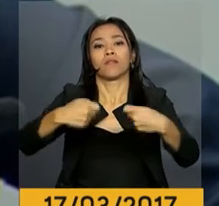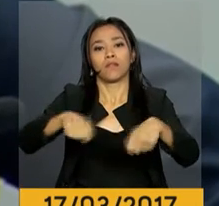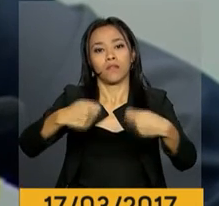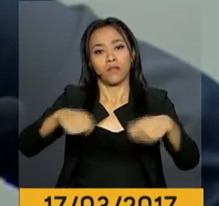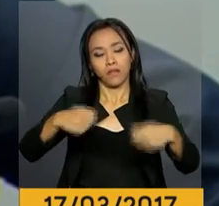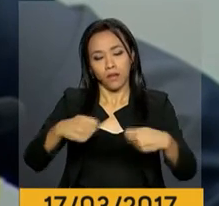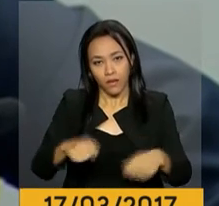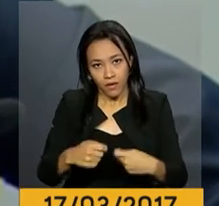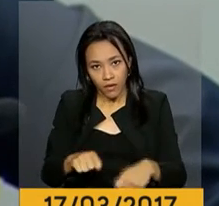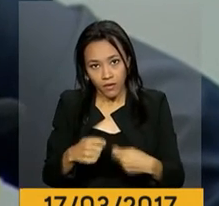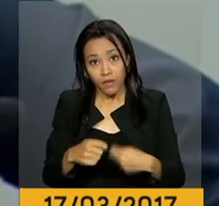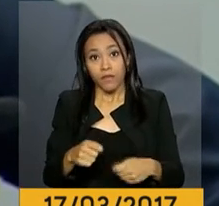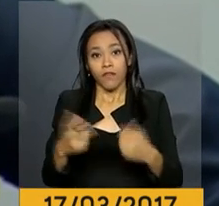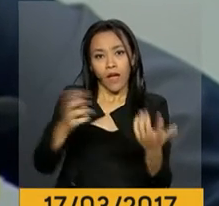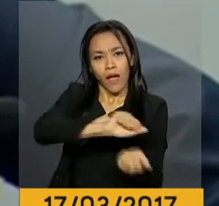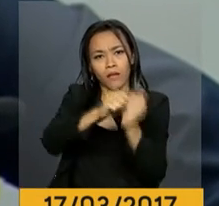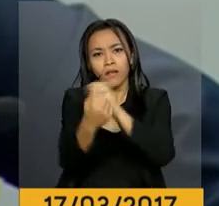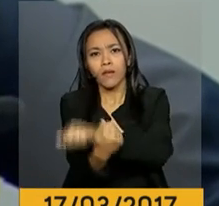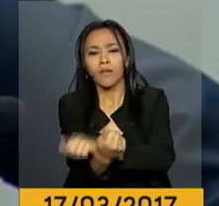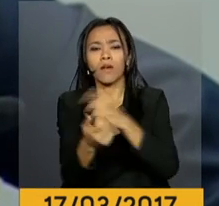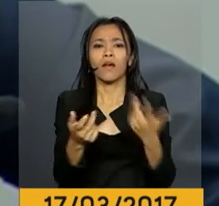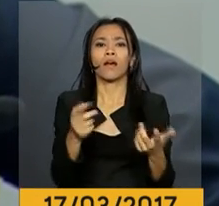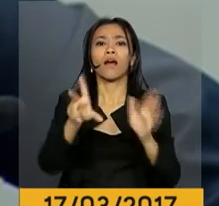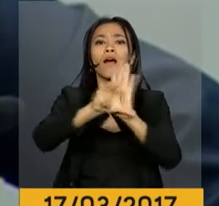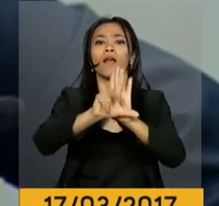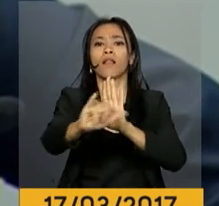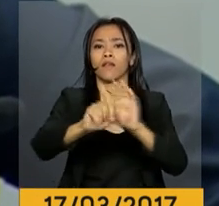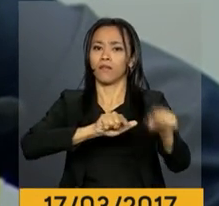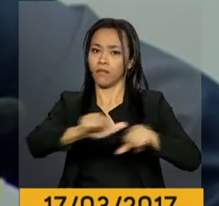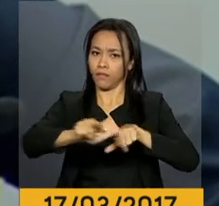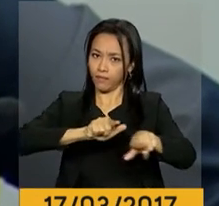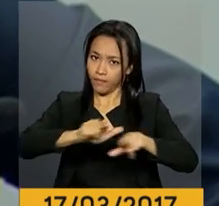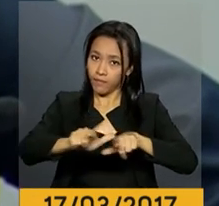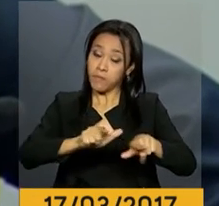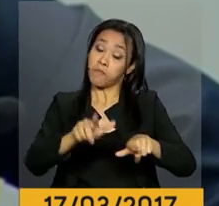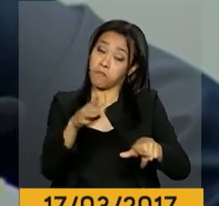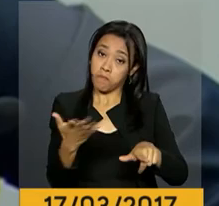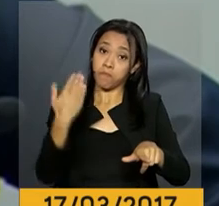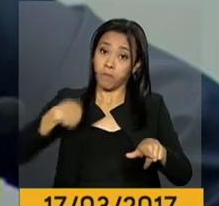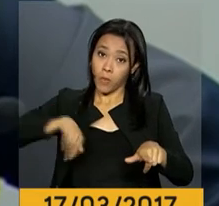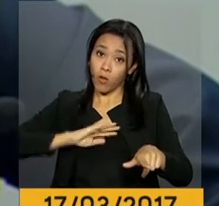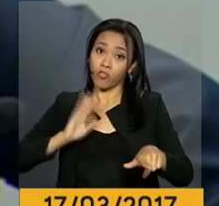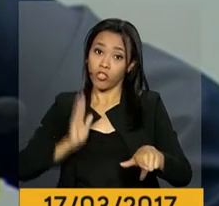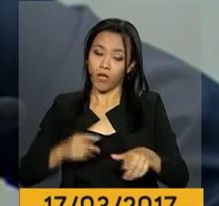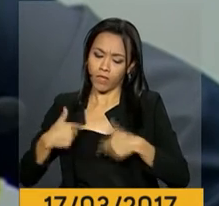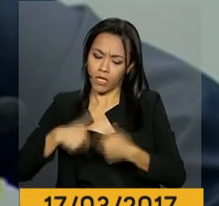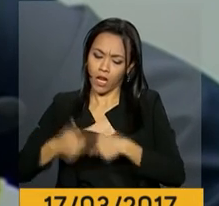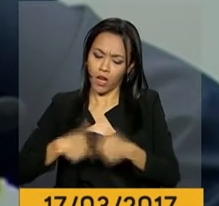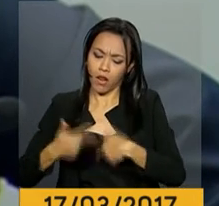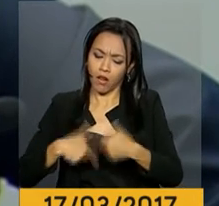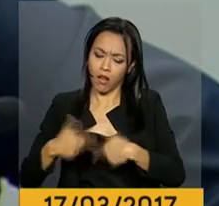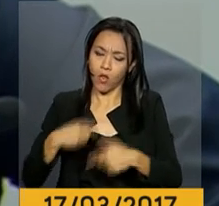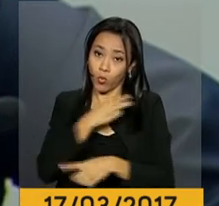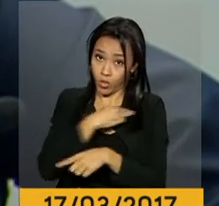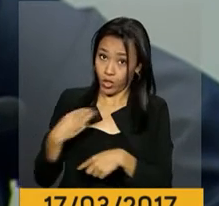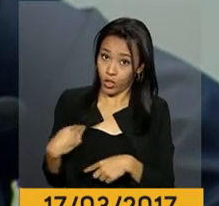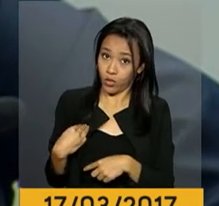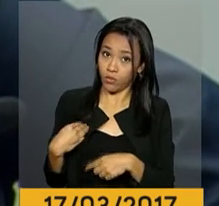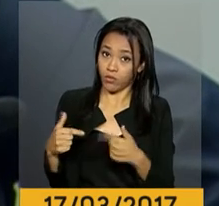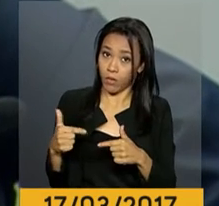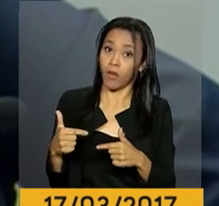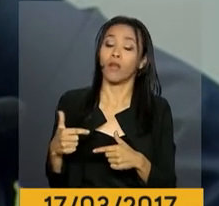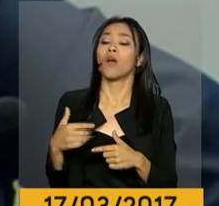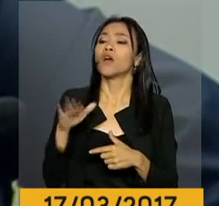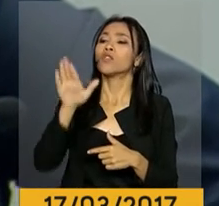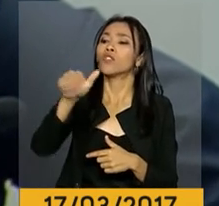da modernização, da readequação da legislação trabalhista. E nós logo trabalhamos nisso. O nosso ministro do Trabalho saiu falando com as